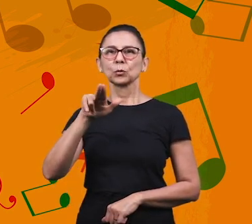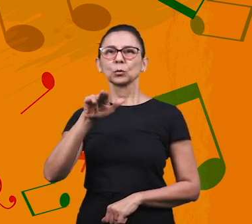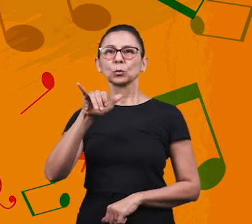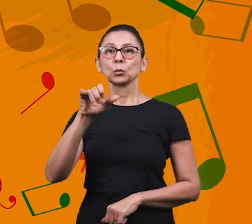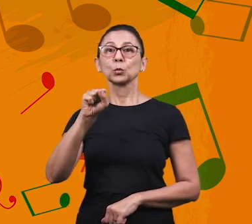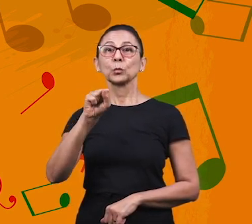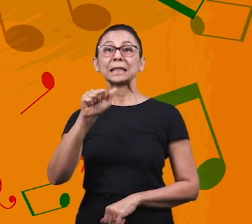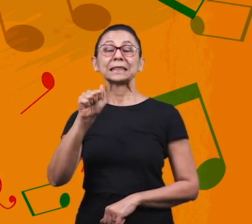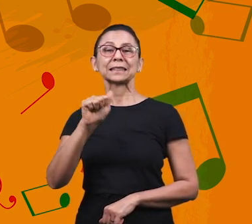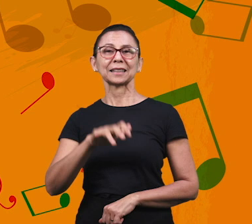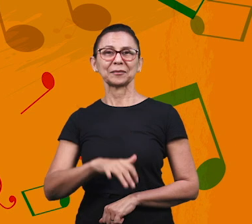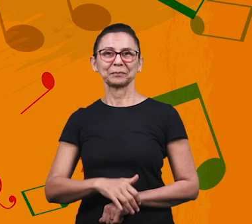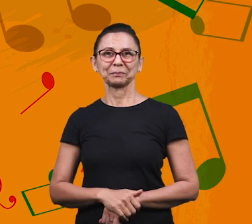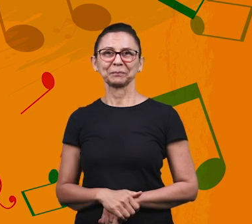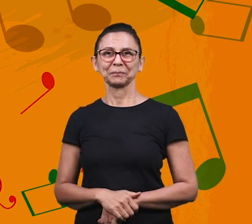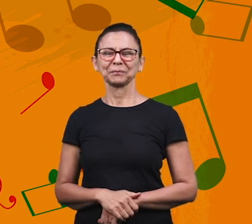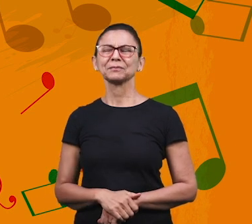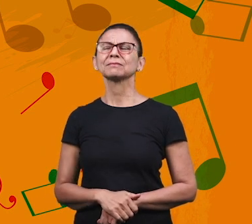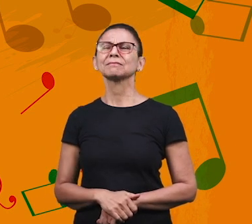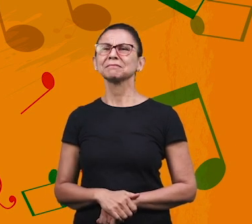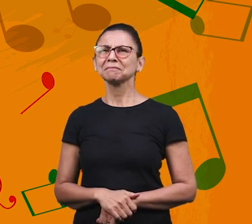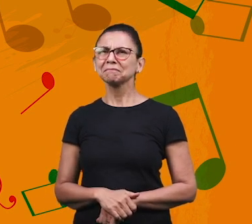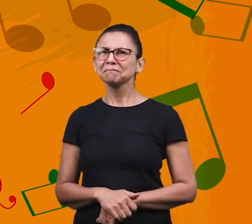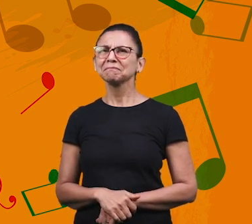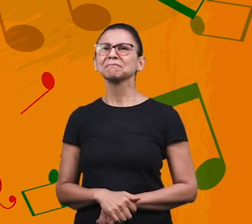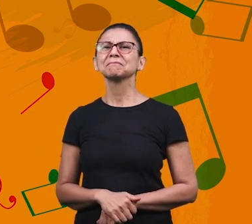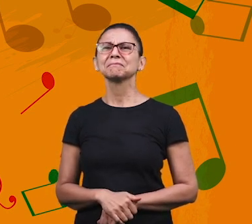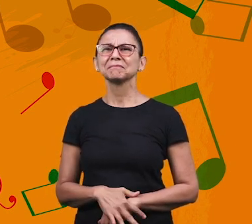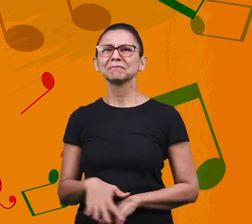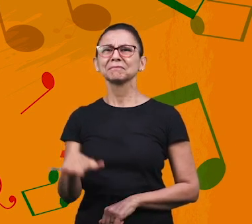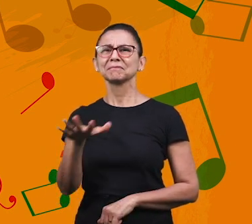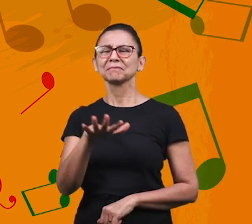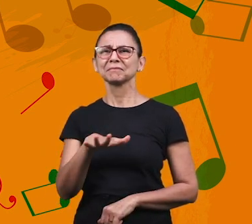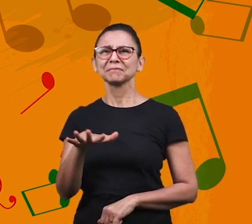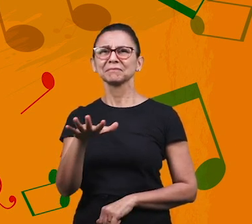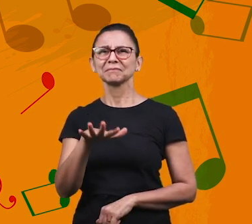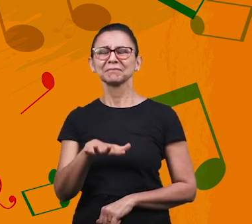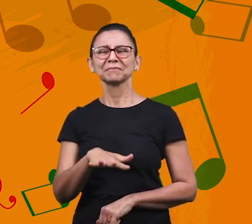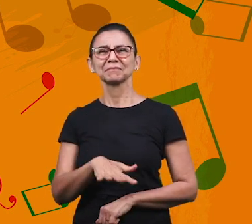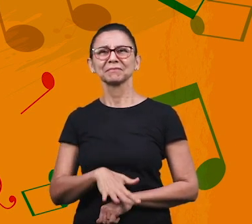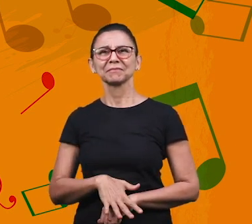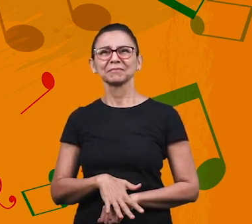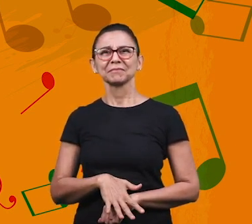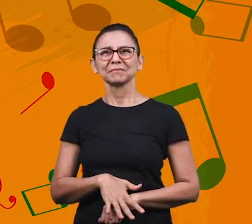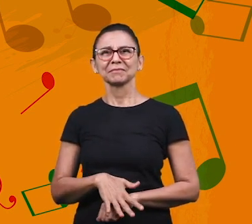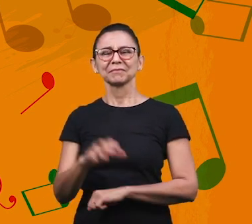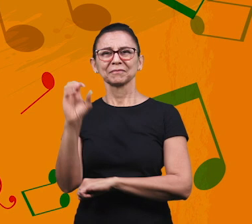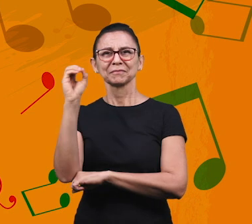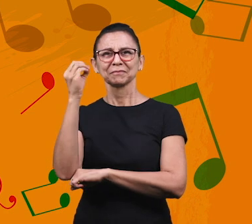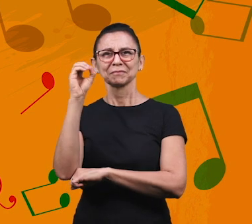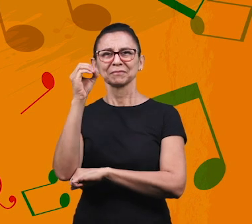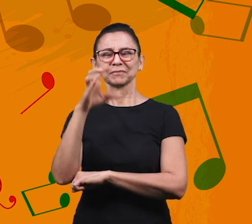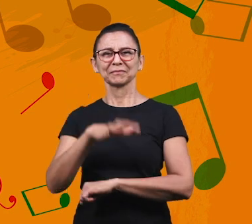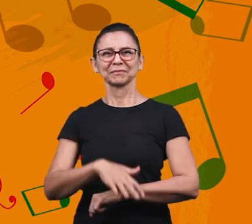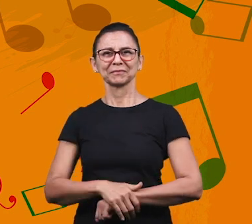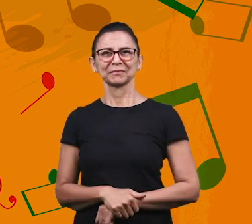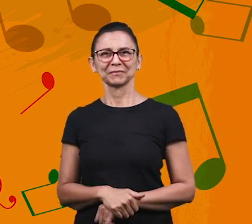Luísa de la Silva Biscati, Tramandaí, Rio Grande do Sul. Grande do Sul.